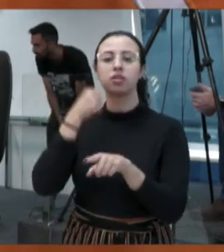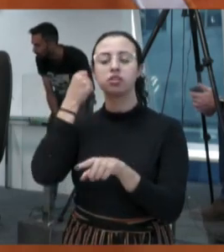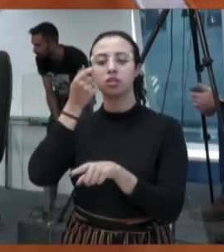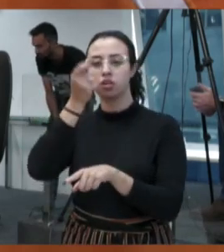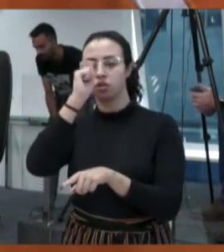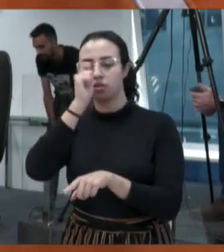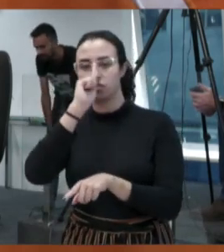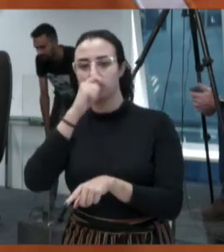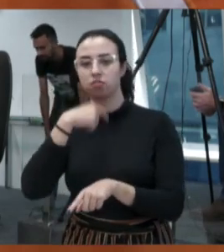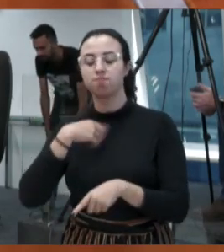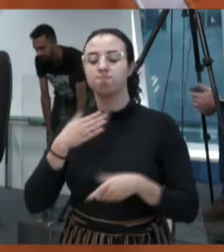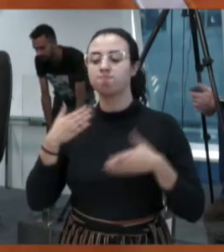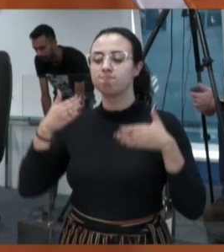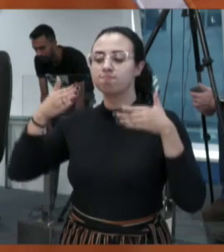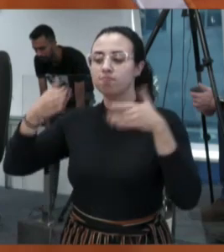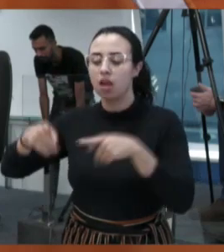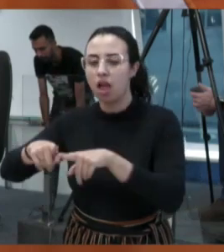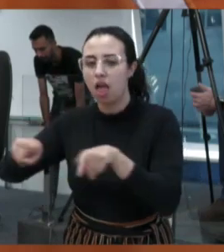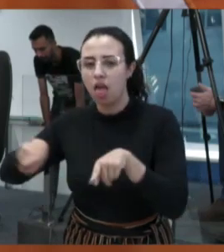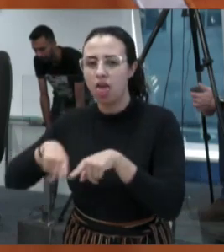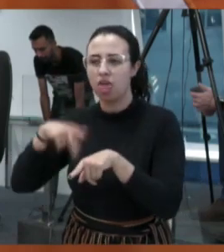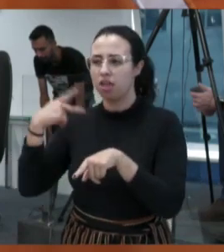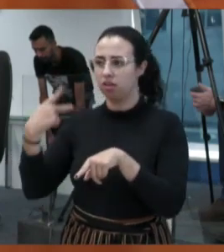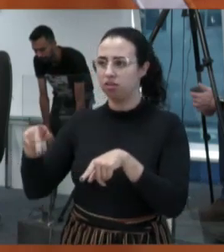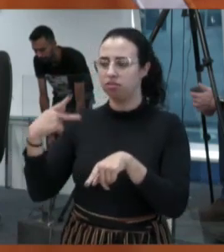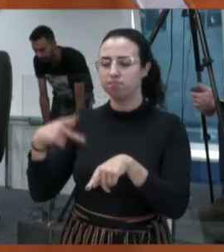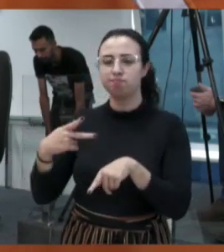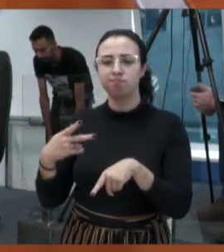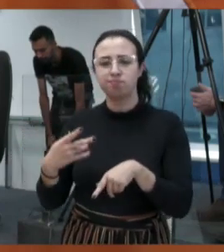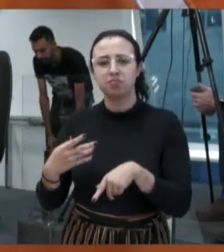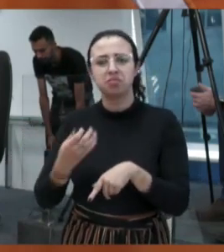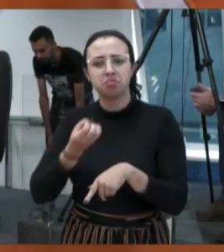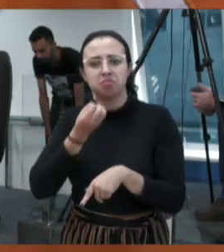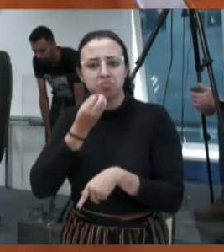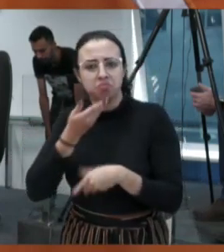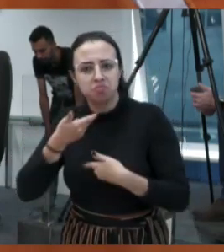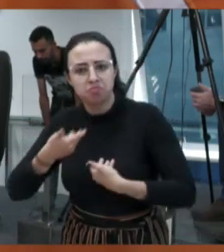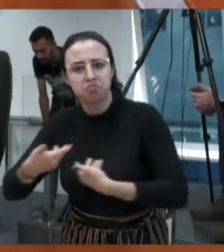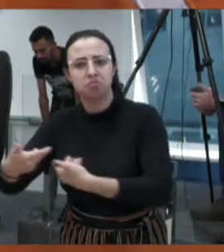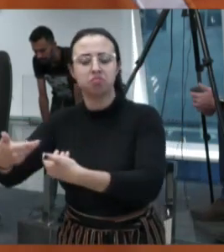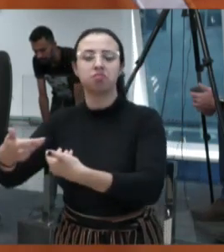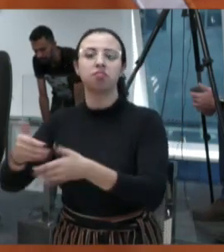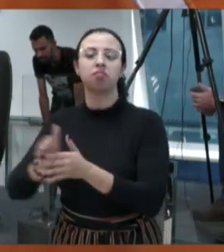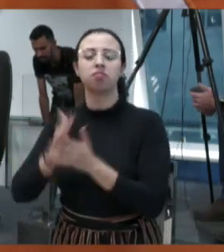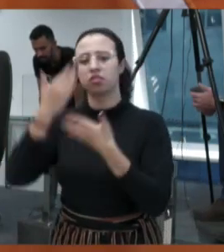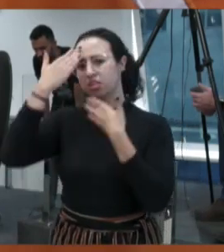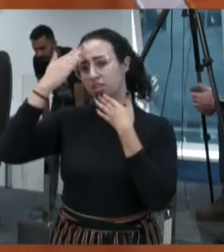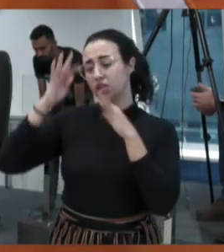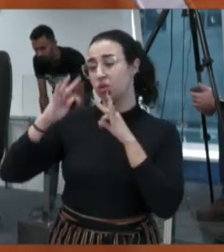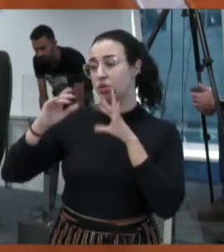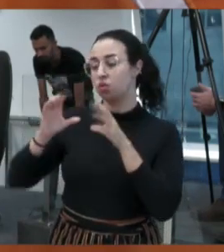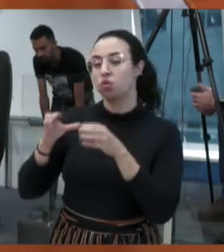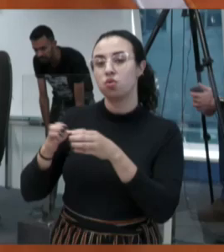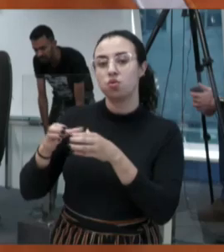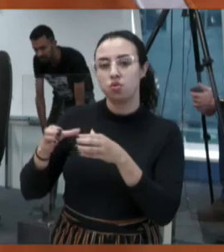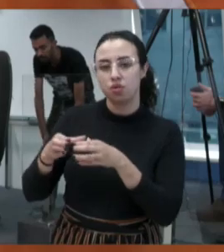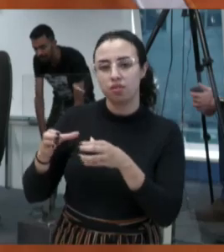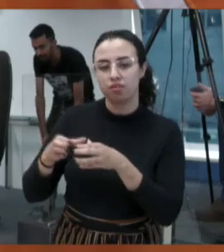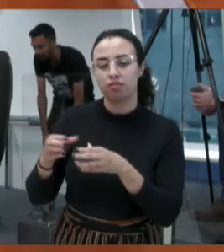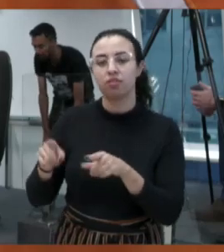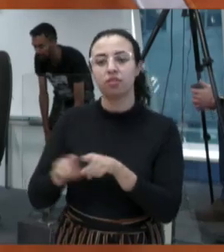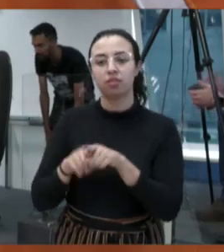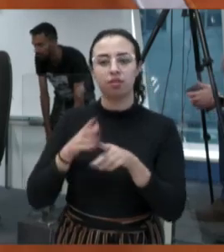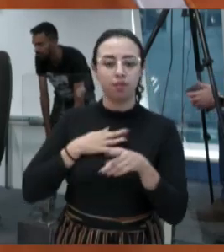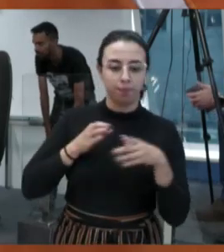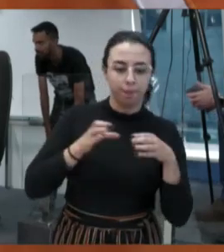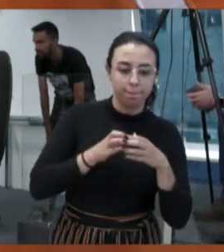eu chego no gabinete deles, graças a Deus sou bem recebido, agradeço a ele, toda a equipe dele, por me receber, eu e a minha equipe também, quando